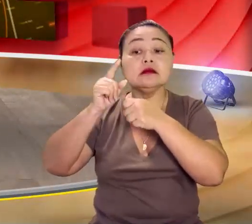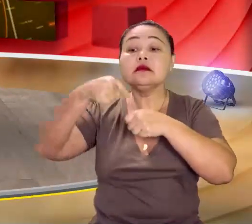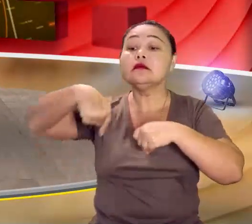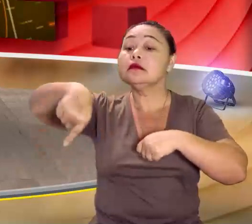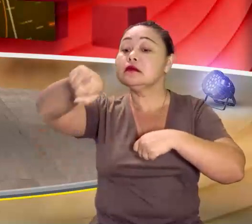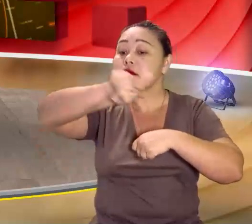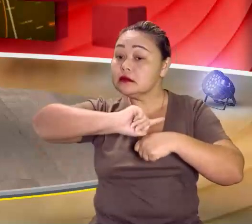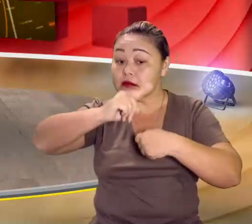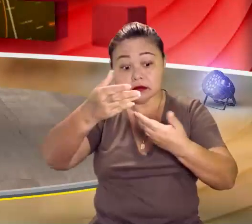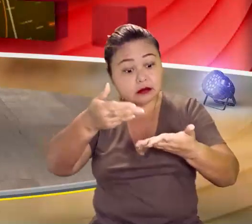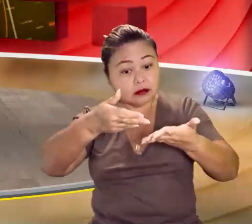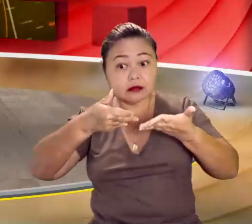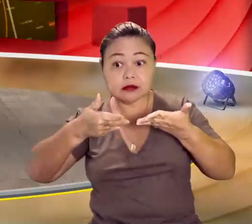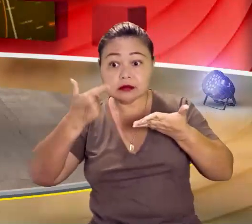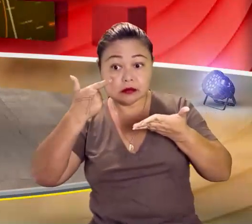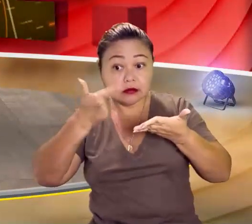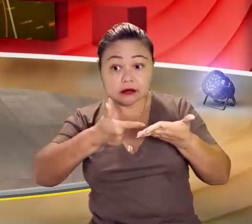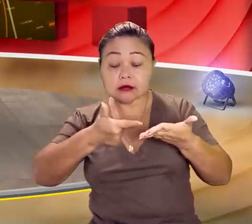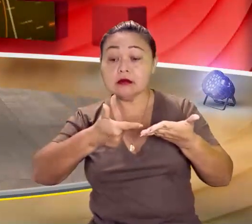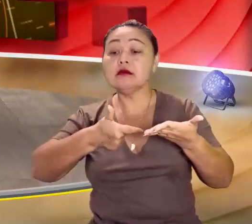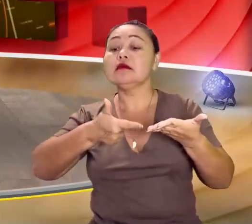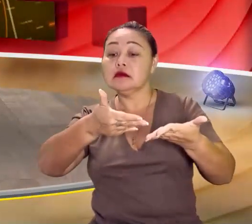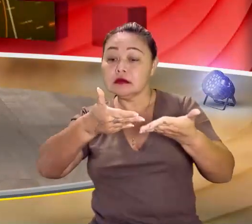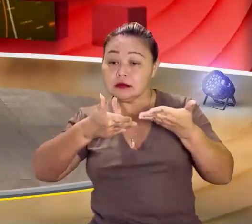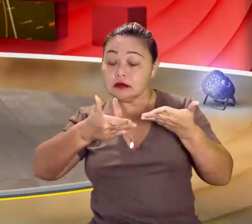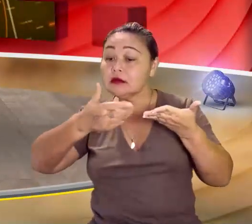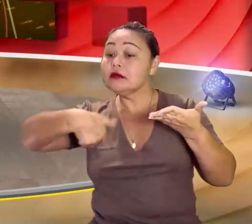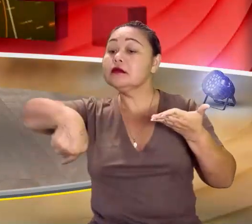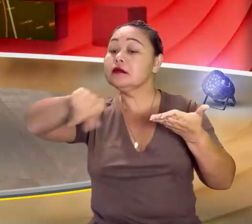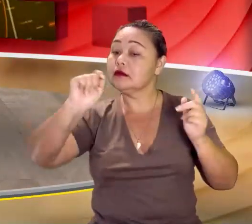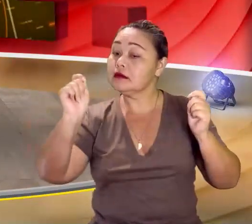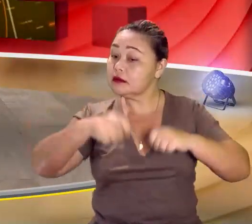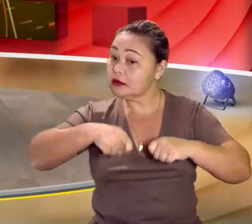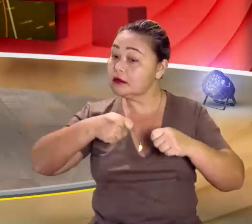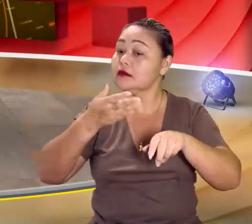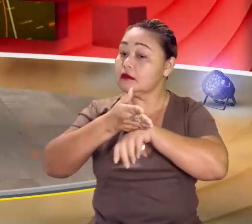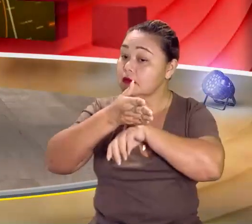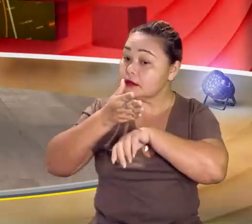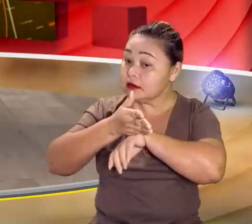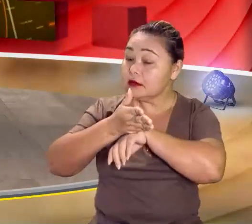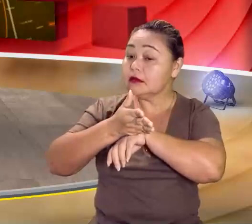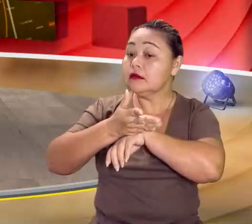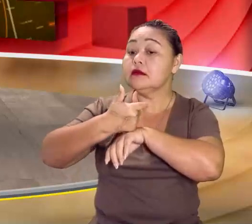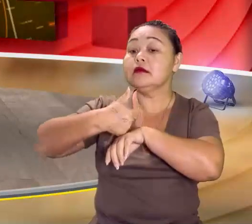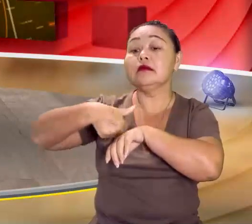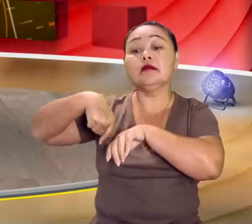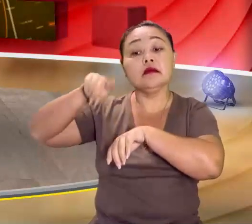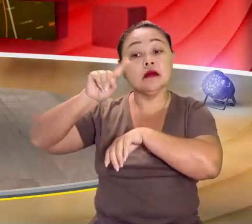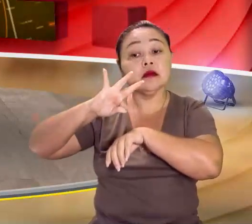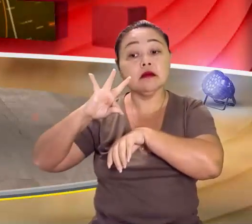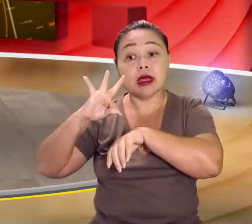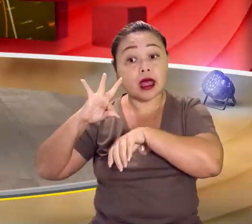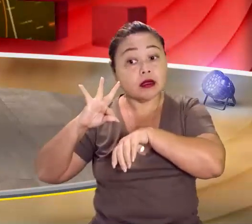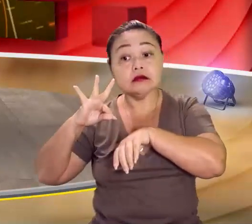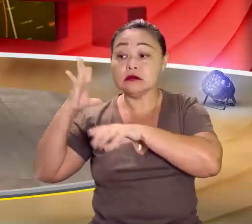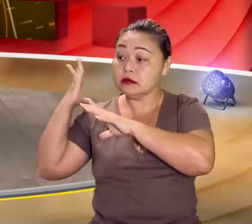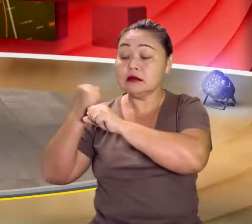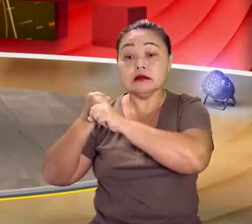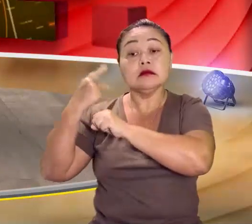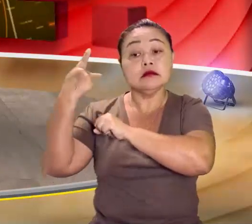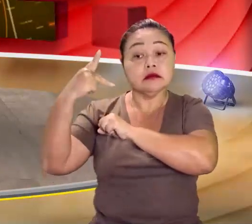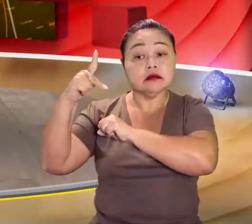vocês estão nos devolvendo. E aí, devolvam para que vocês possam participar da revisão para avaliação. Já pensou?